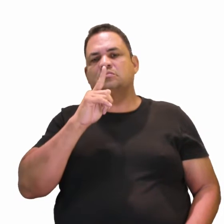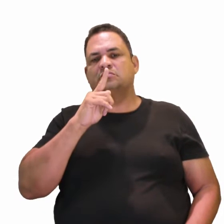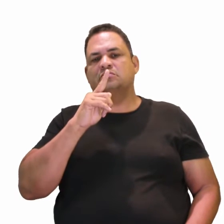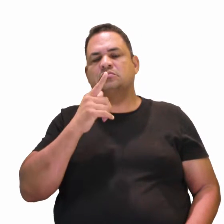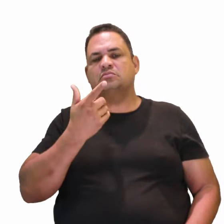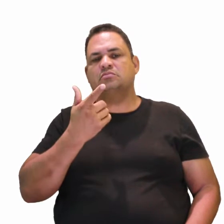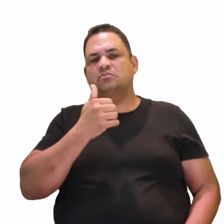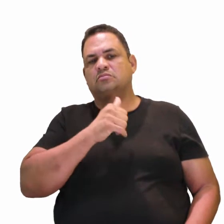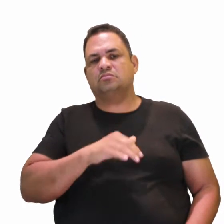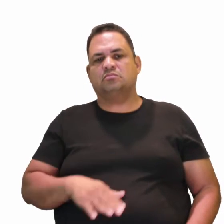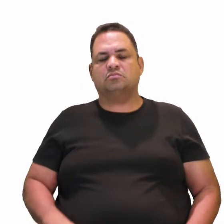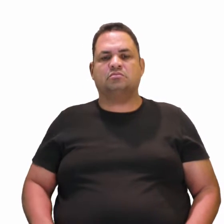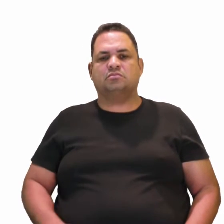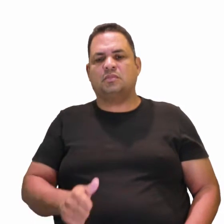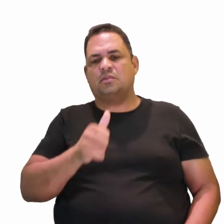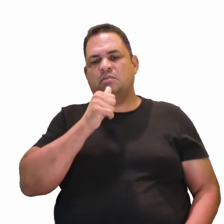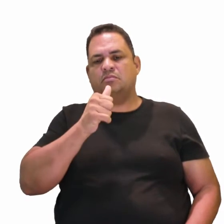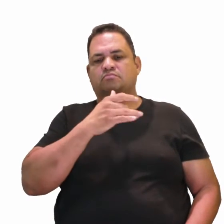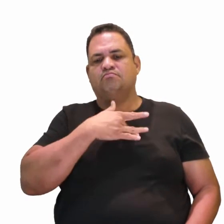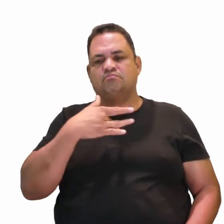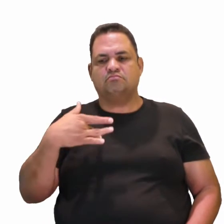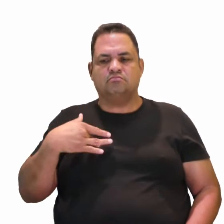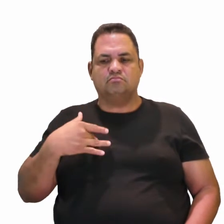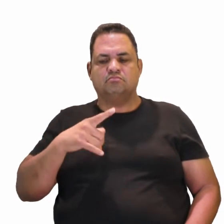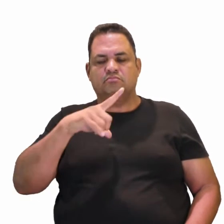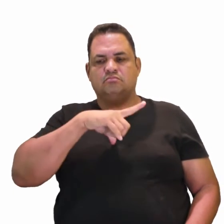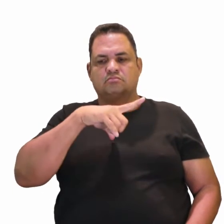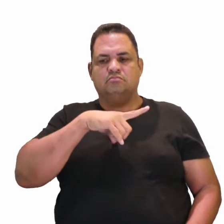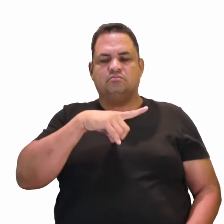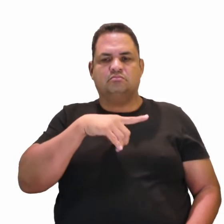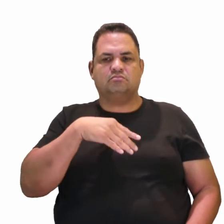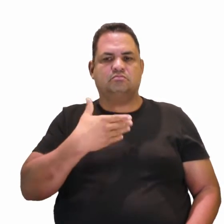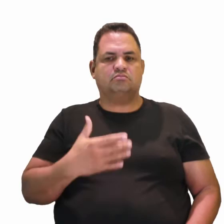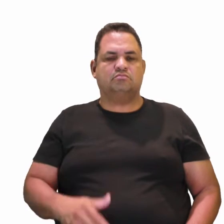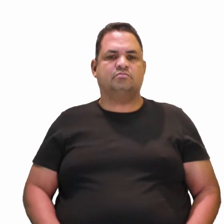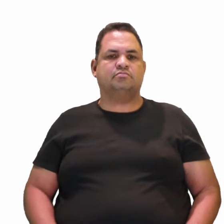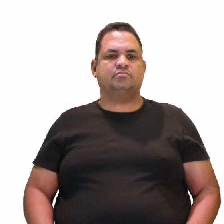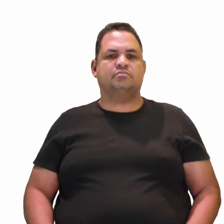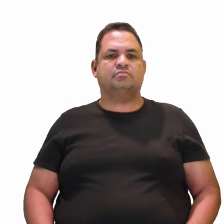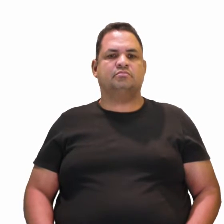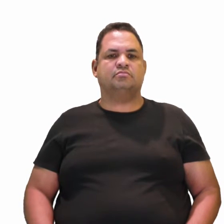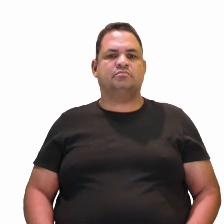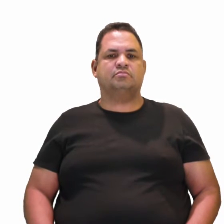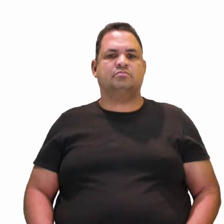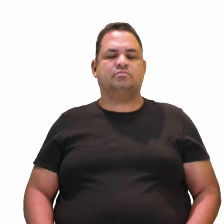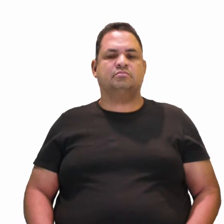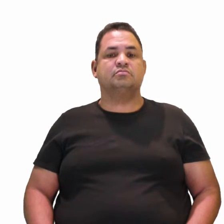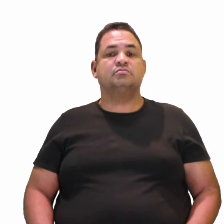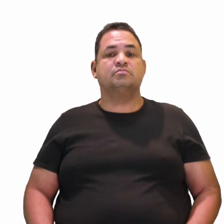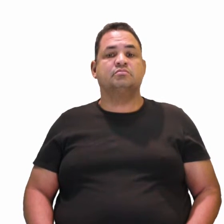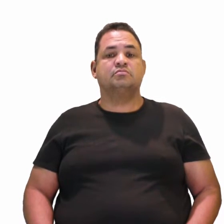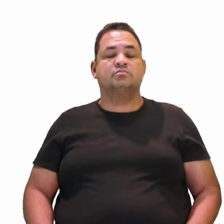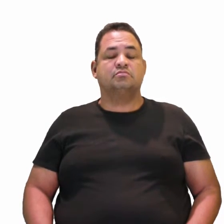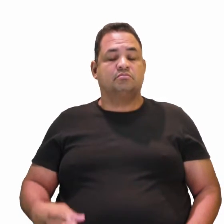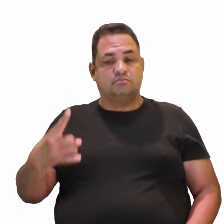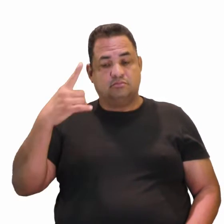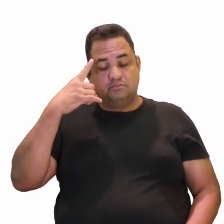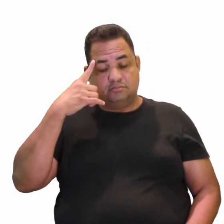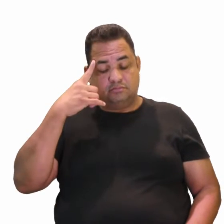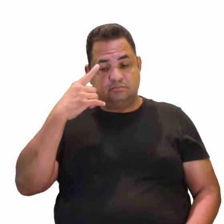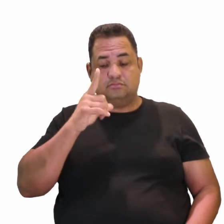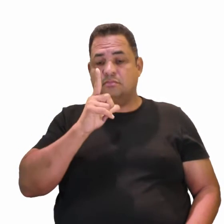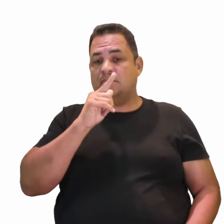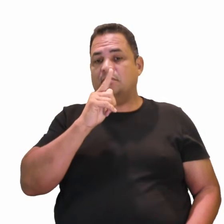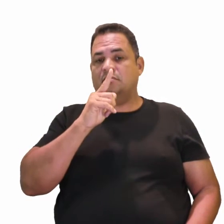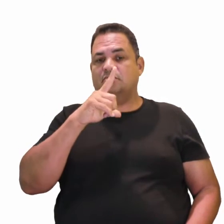A água é a bebida mais saudável, né, que existe aí, não tem outra. E aí, se você acha água,